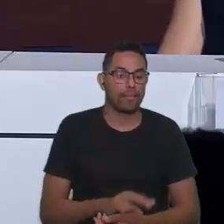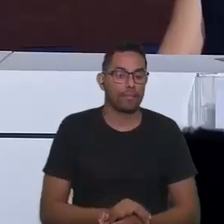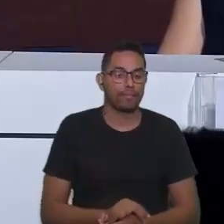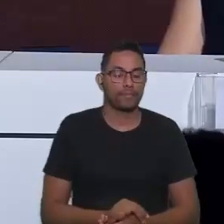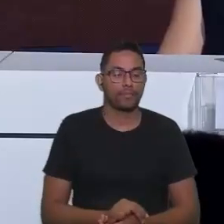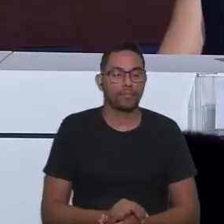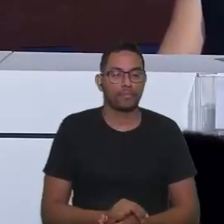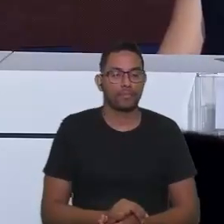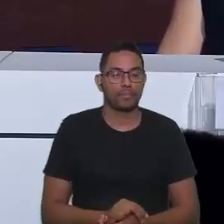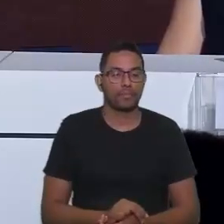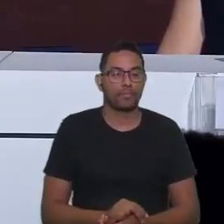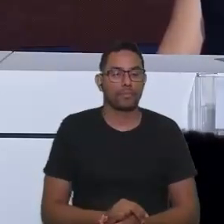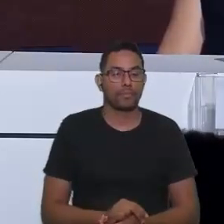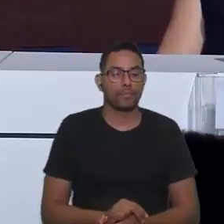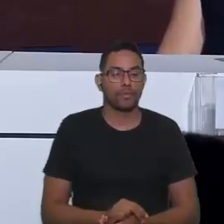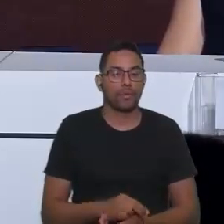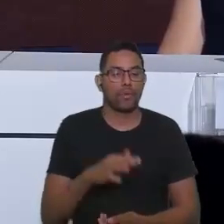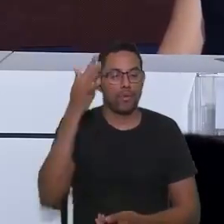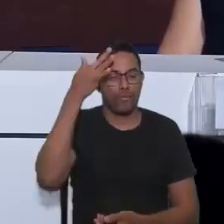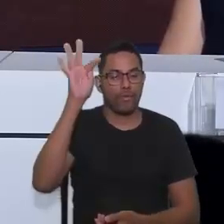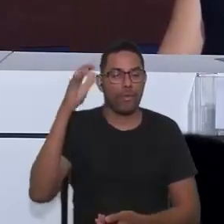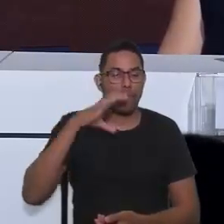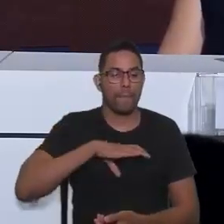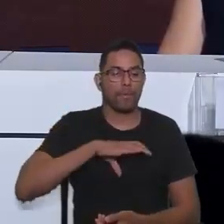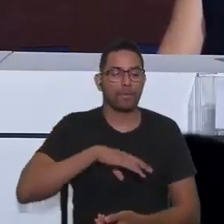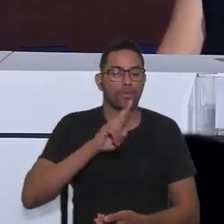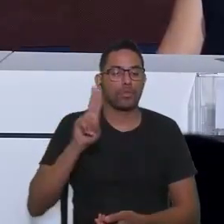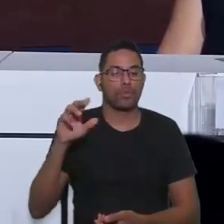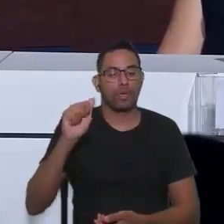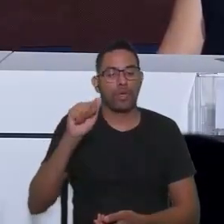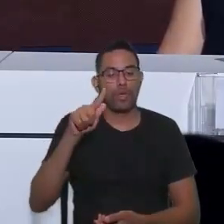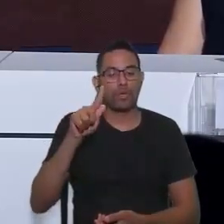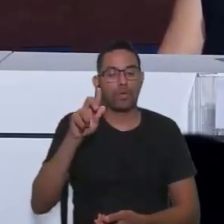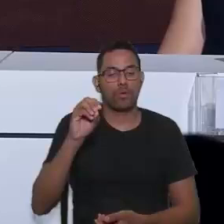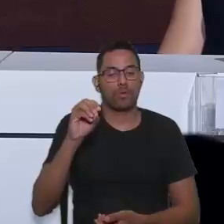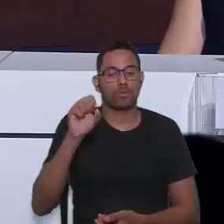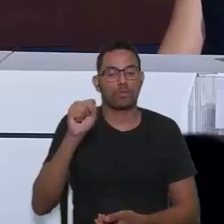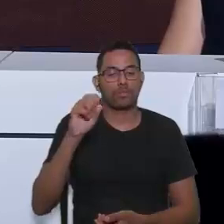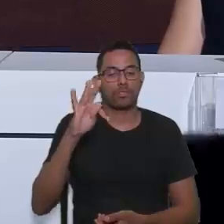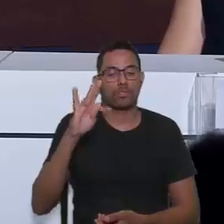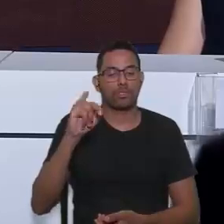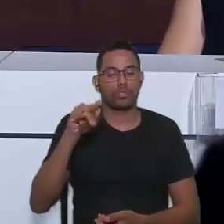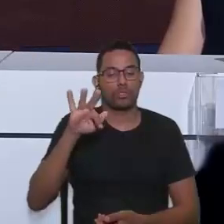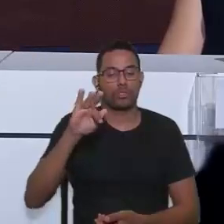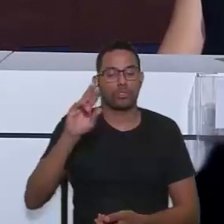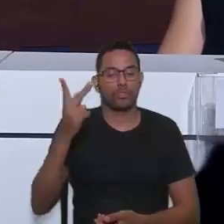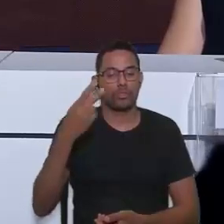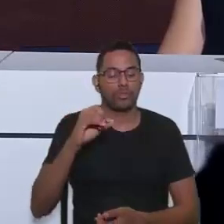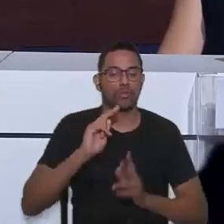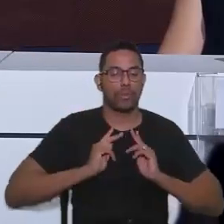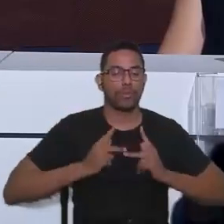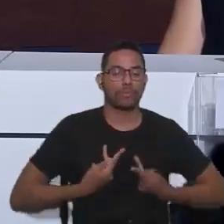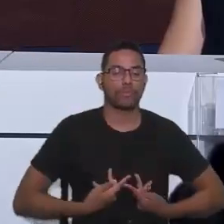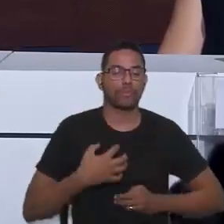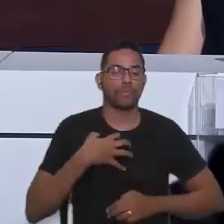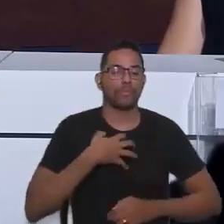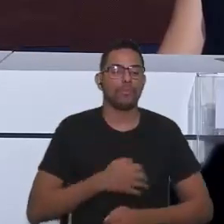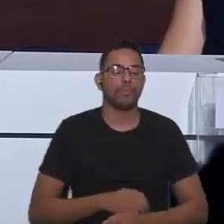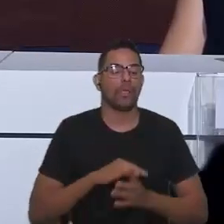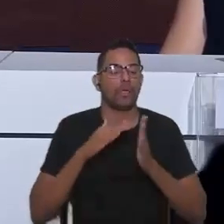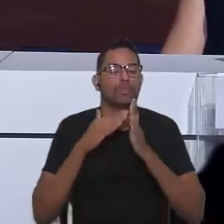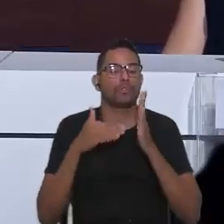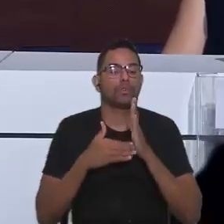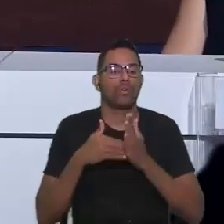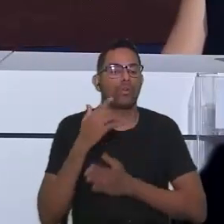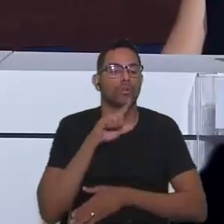uma passagem de um filósofo português chamado Agostinho da Silva, em que ele diz que o sentido da humanidade é que